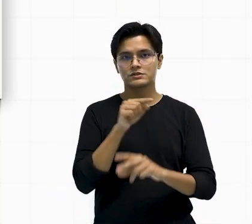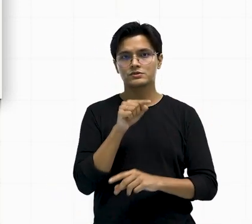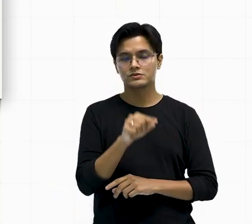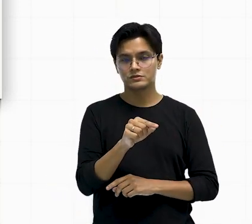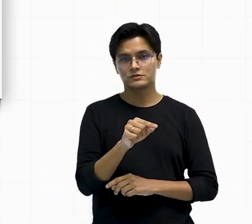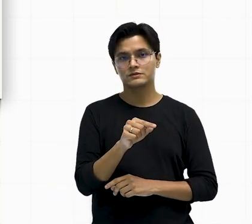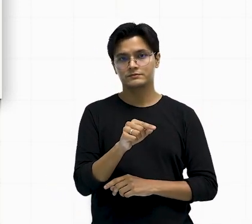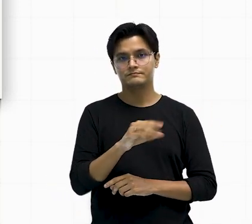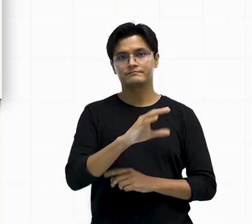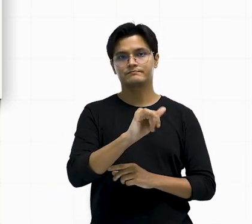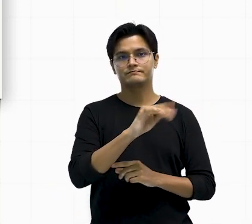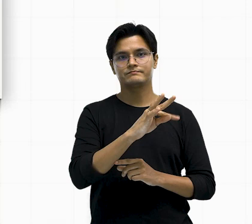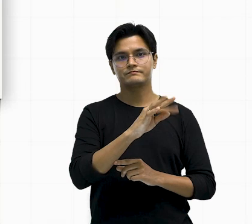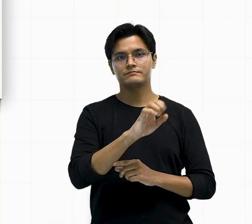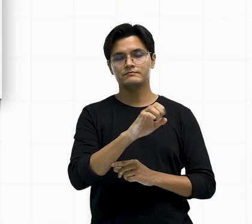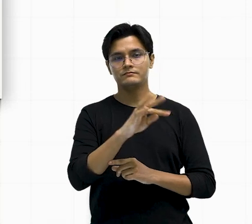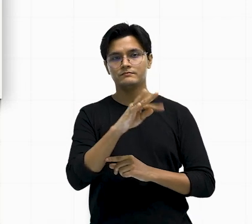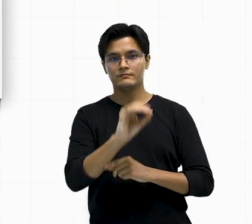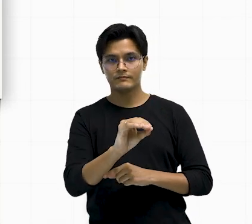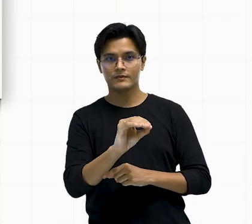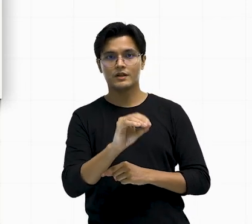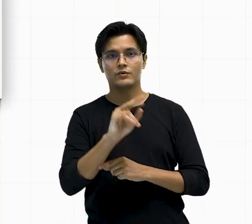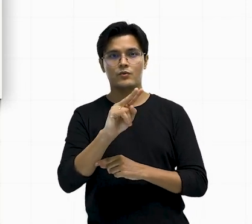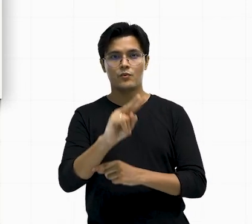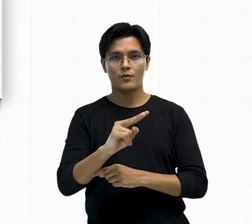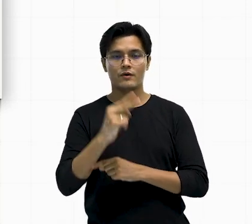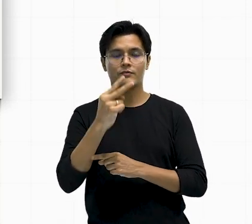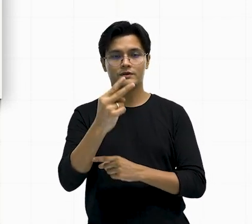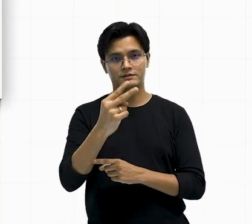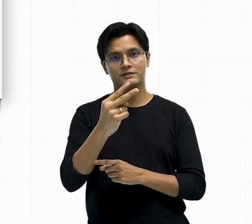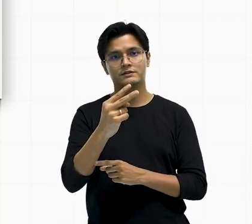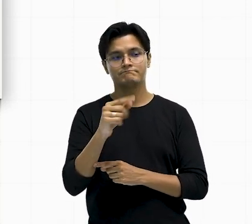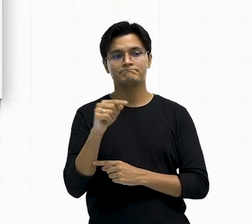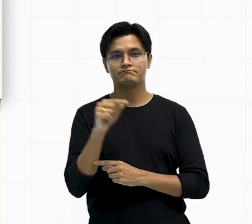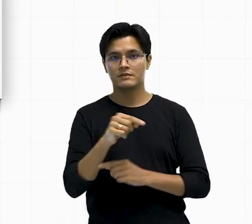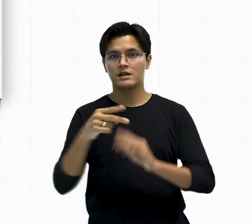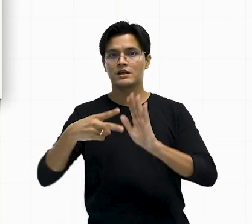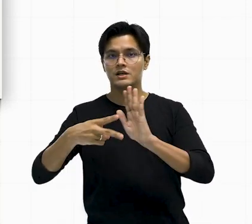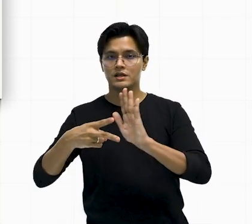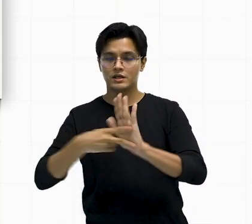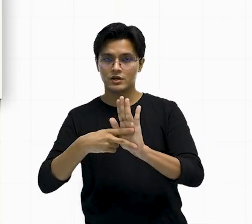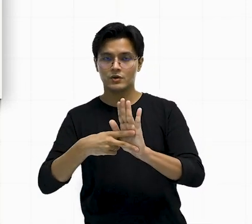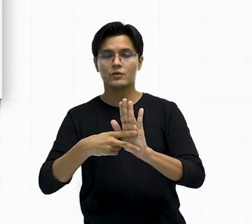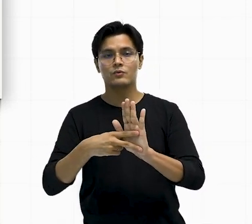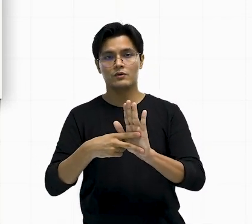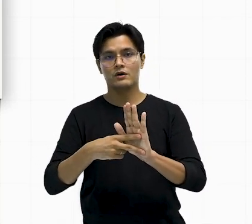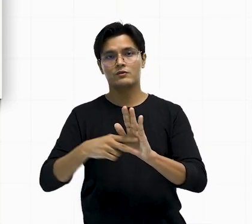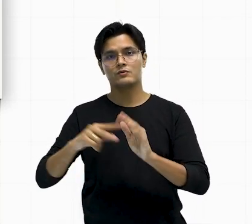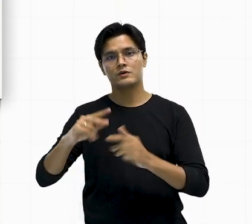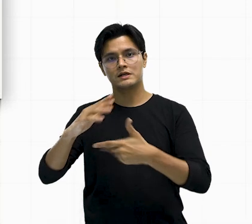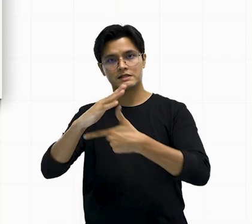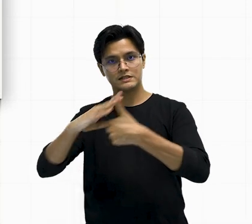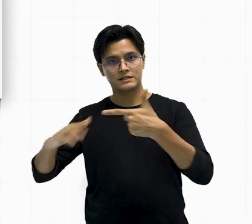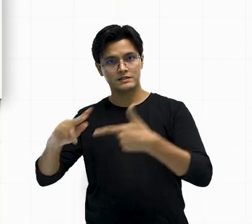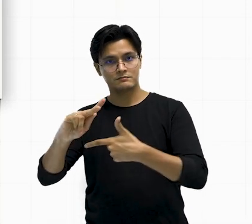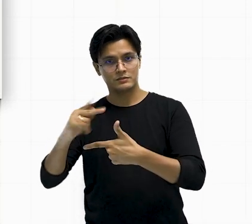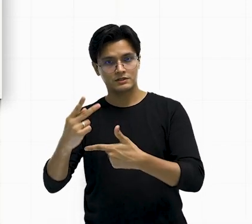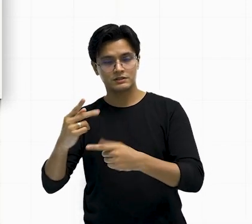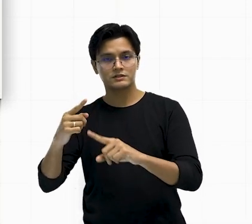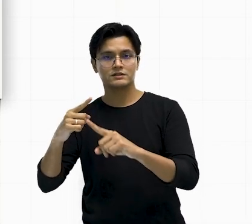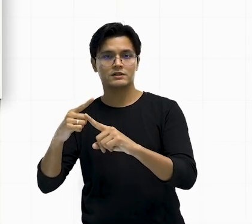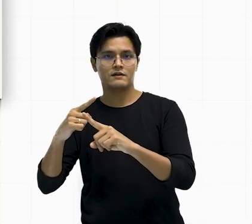o cateto, tá? E elevo ao quadrado, ele é igual ao produto da hipotenusa pela